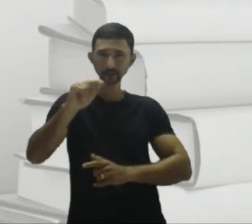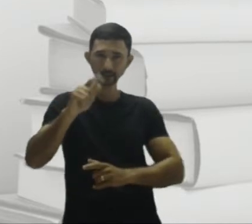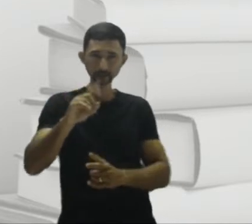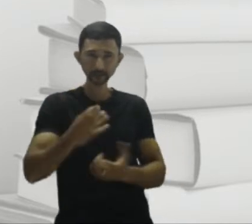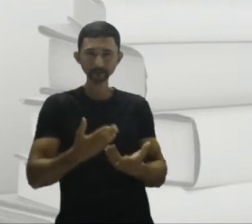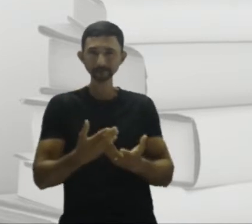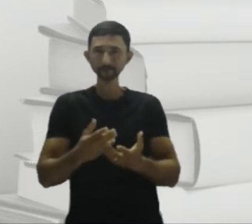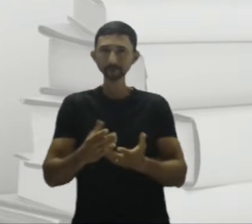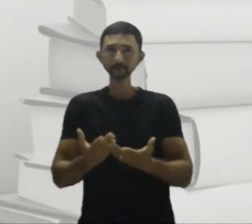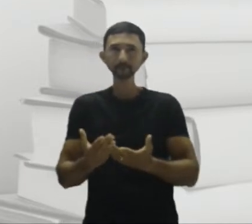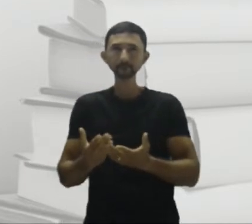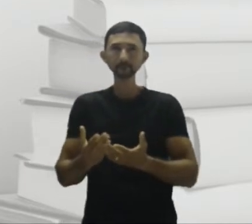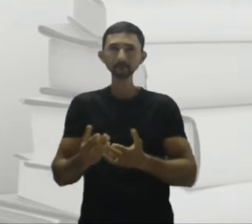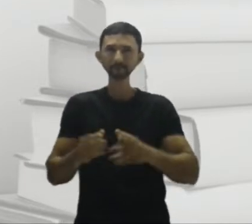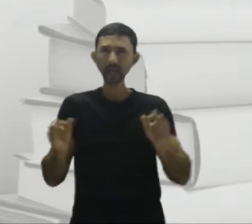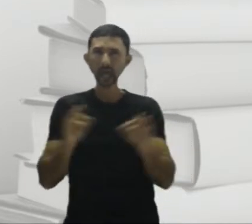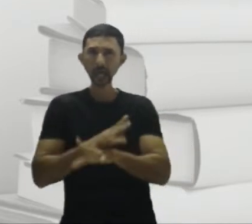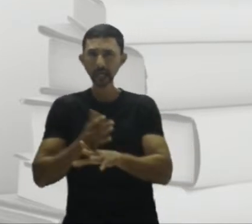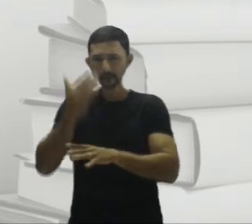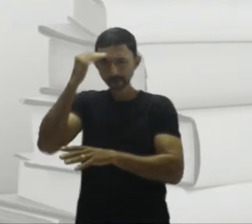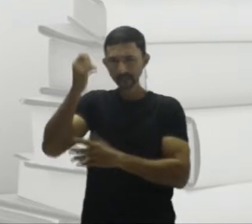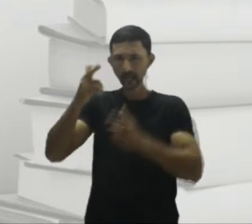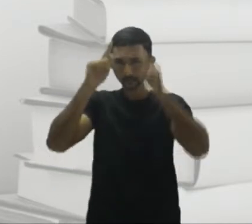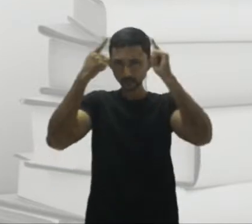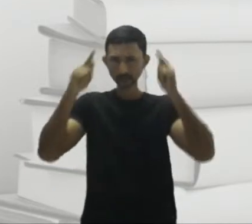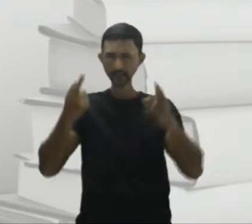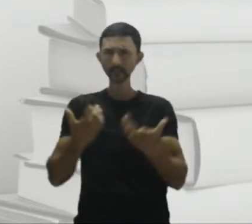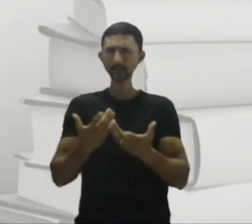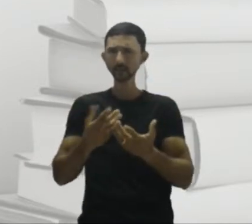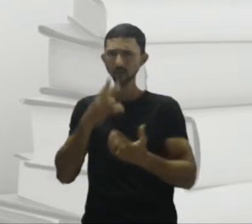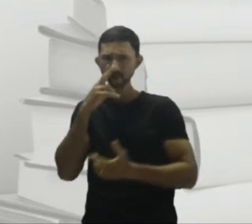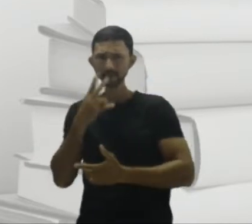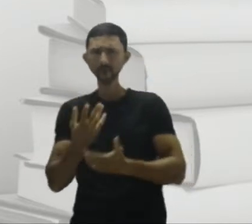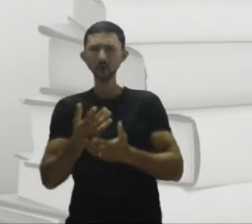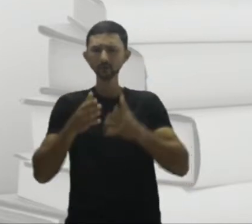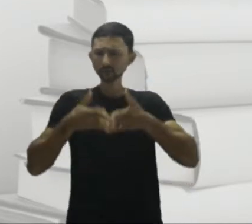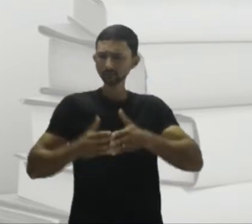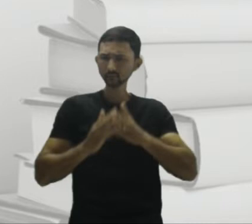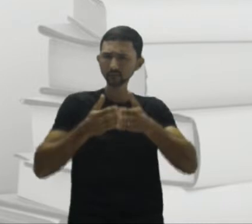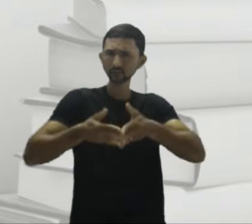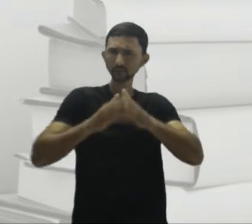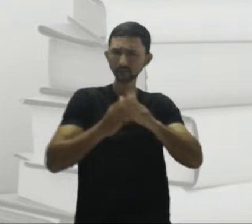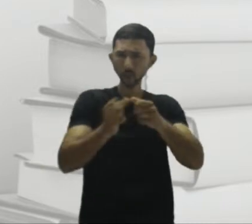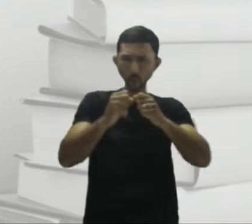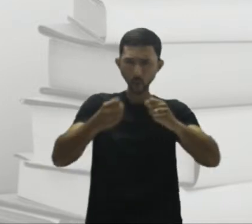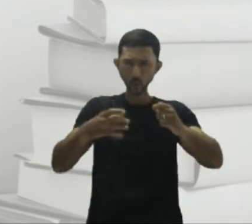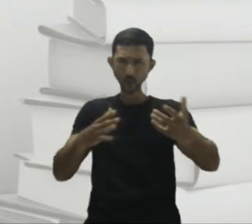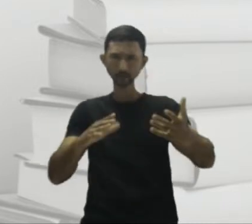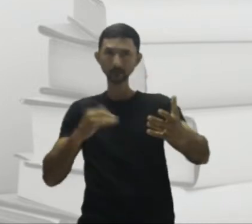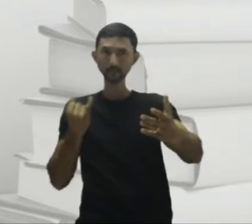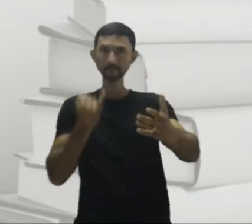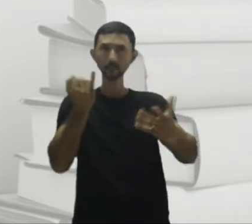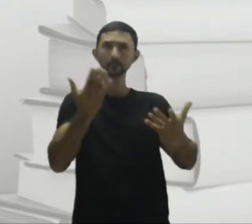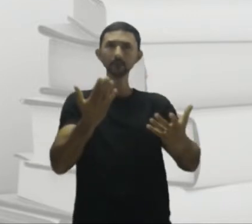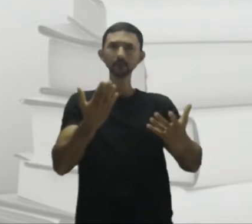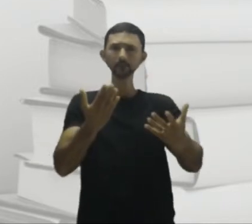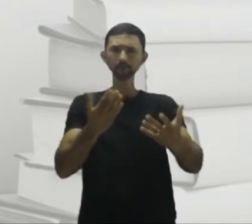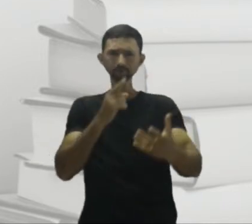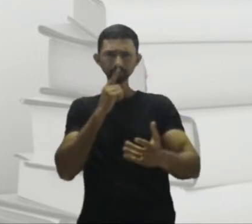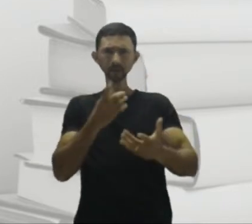que diz assim: cessem do sábio grego e do troiano as navegações grandes que fizeram.